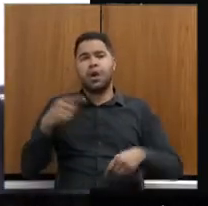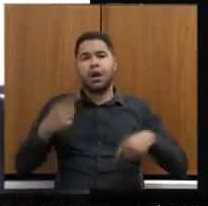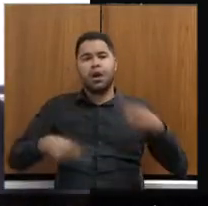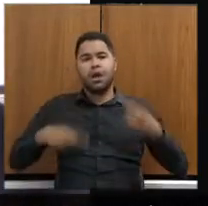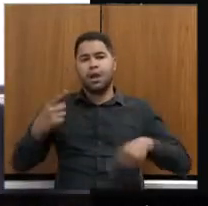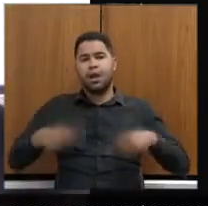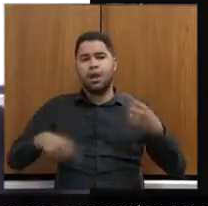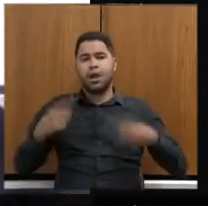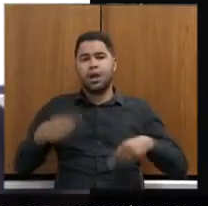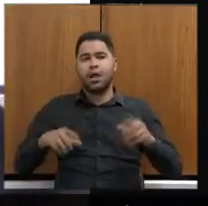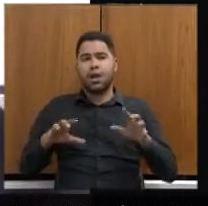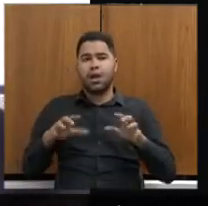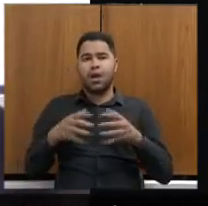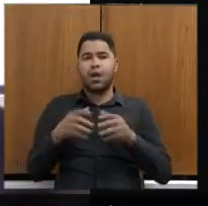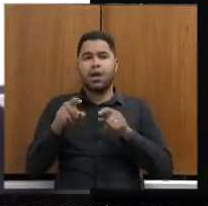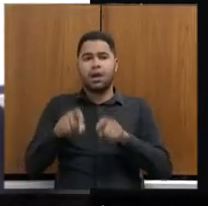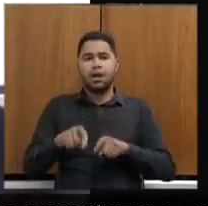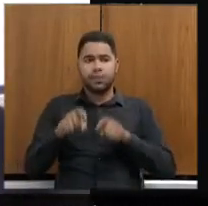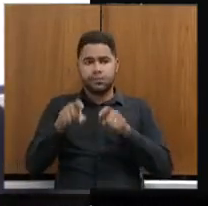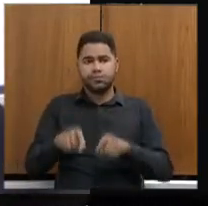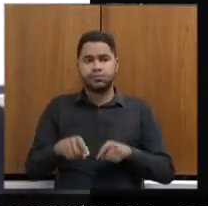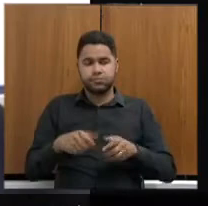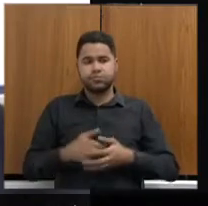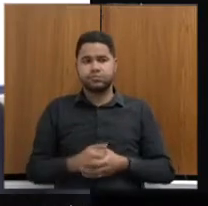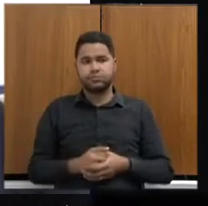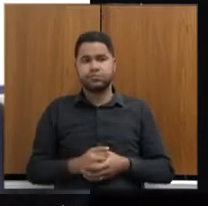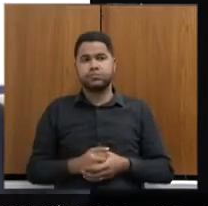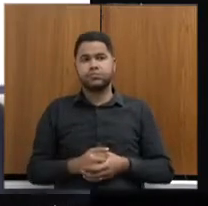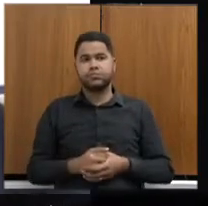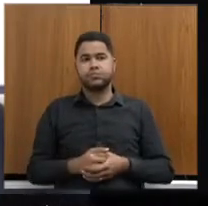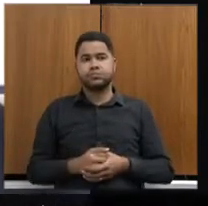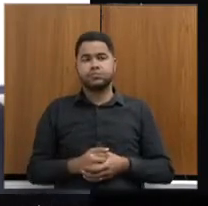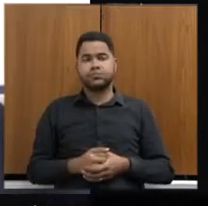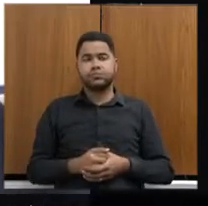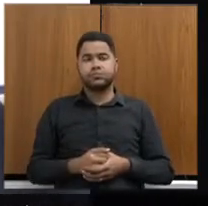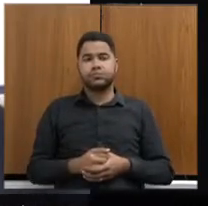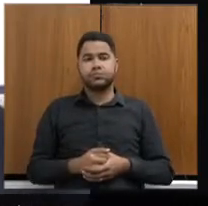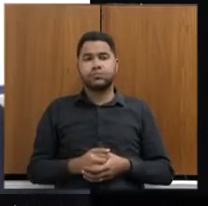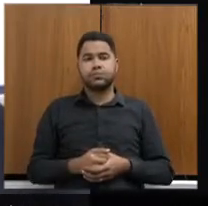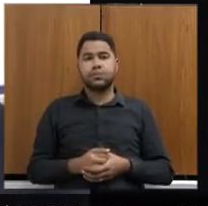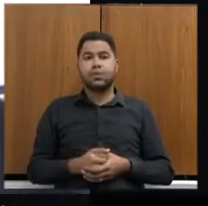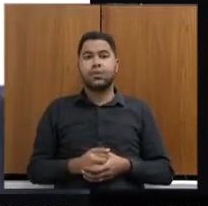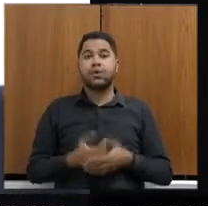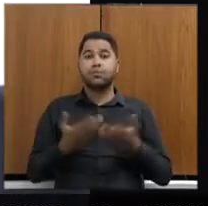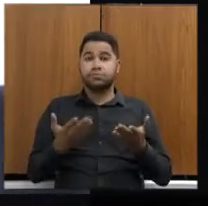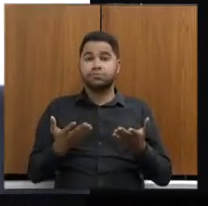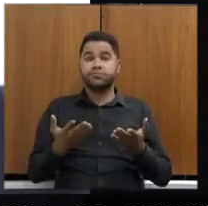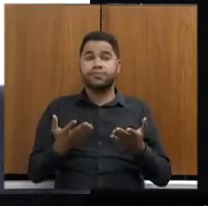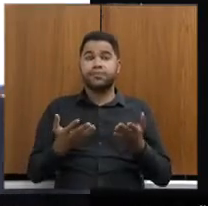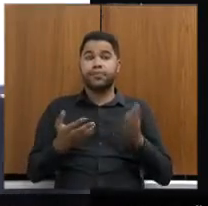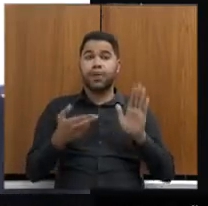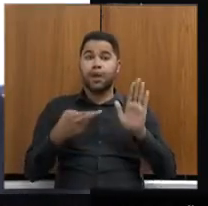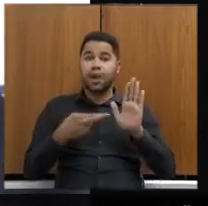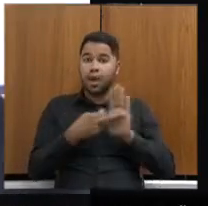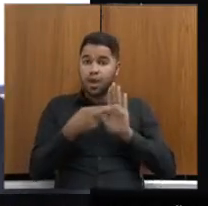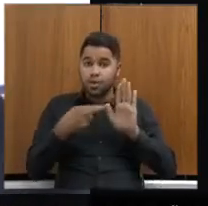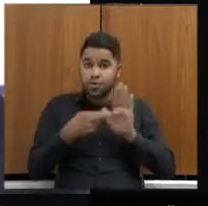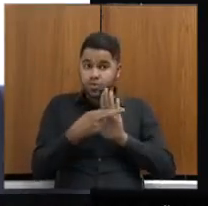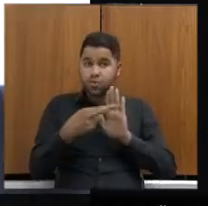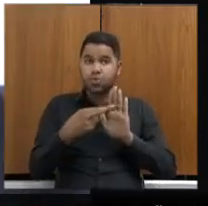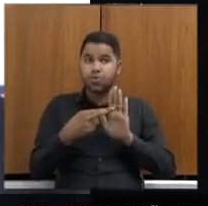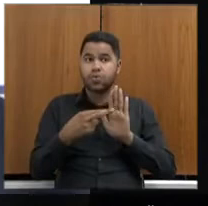na comissão de agropecuária se colega está ativo este essa resolução é uma resolução